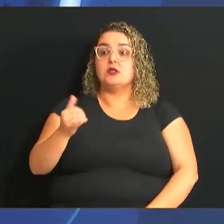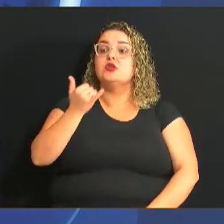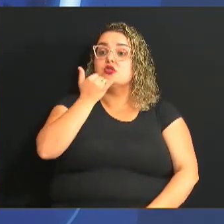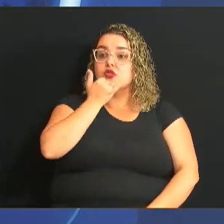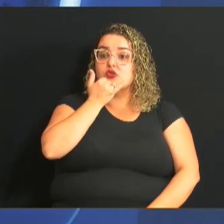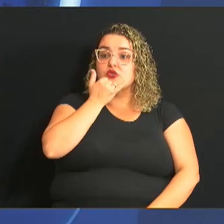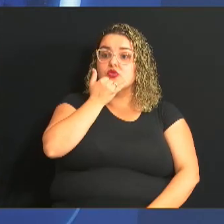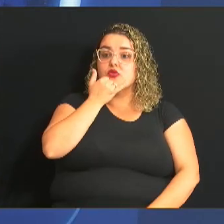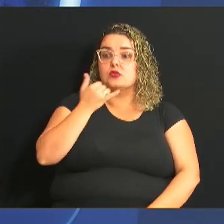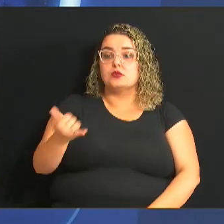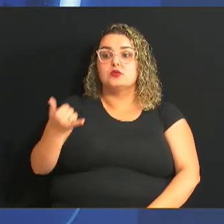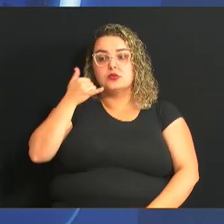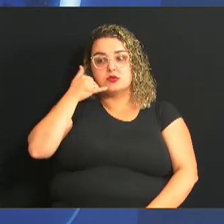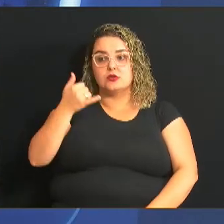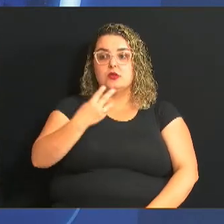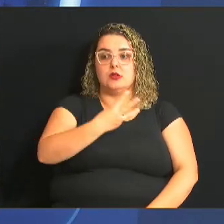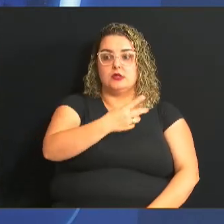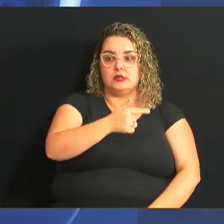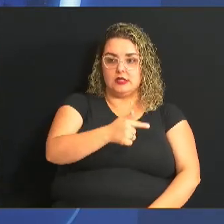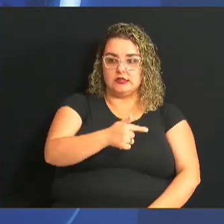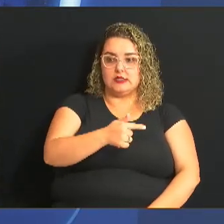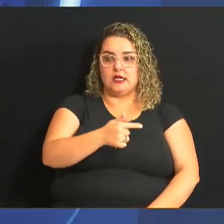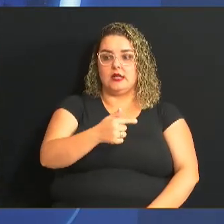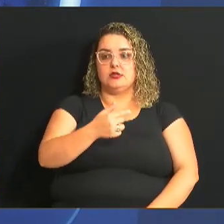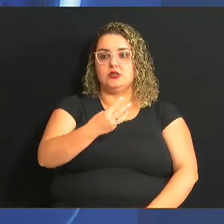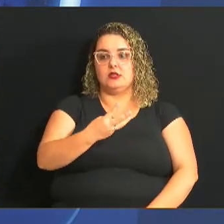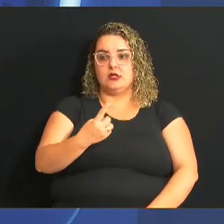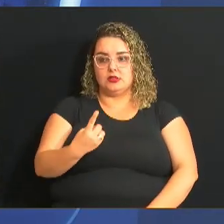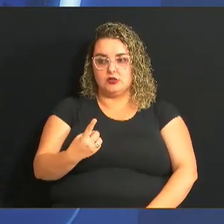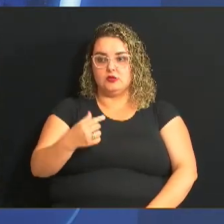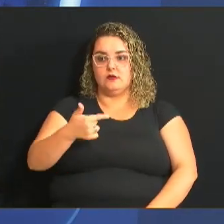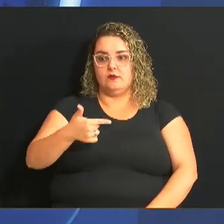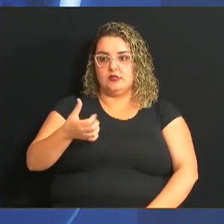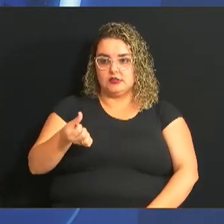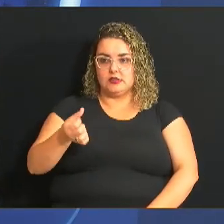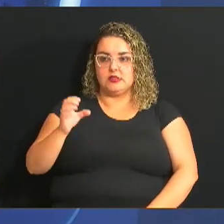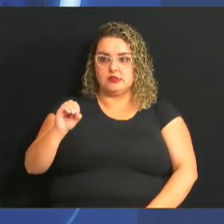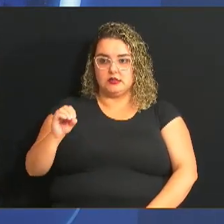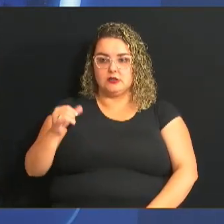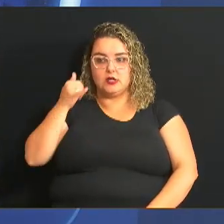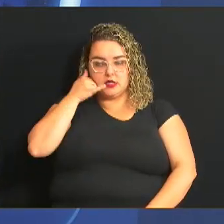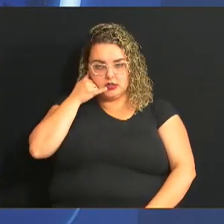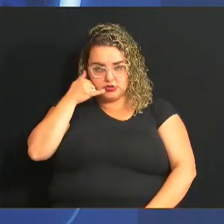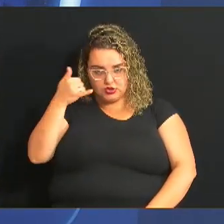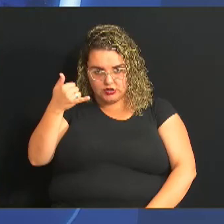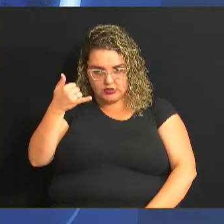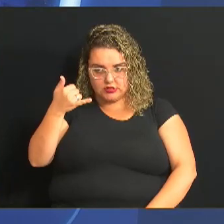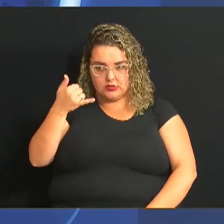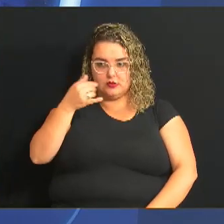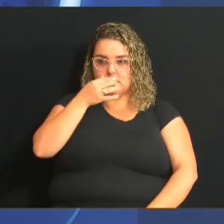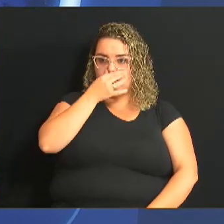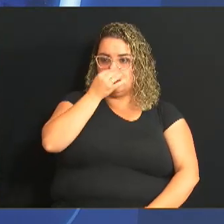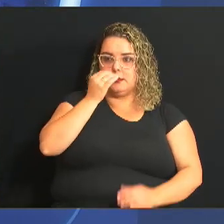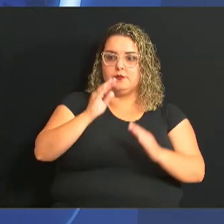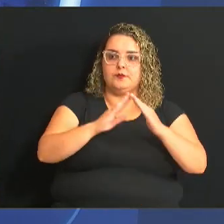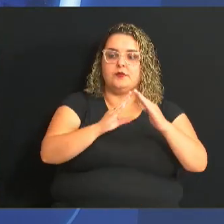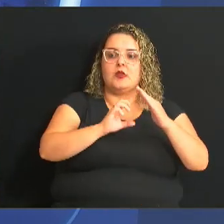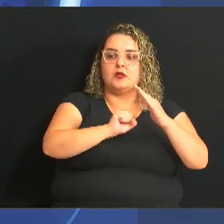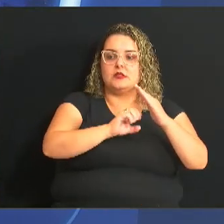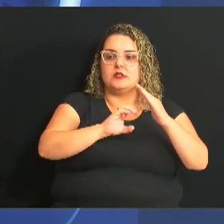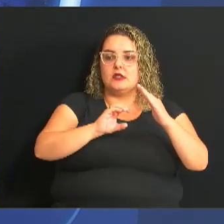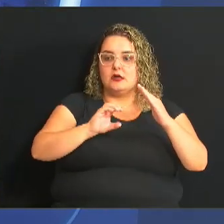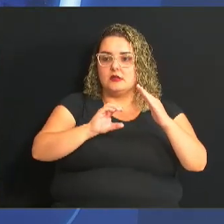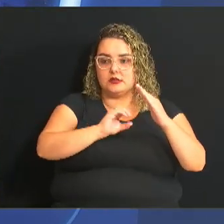de celular é o 3731, 3731 2600 para quem liga de celular e o 0800